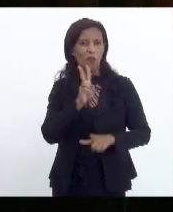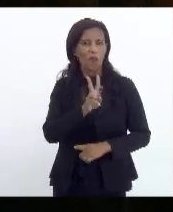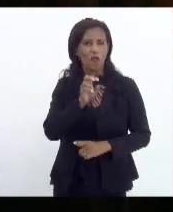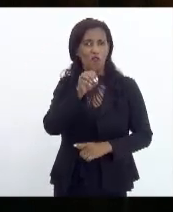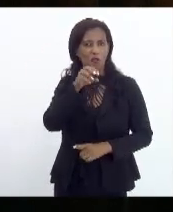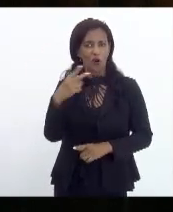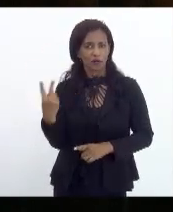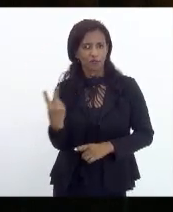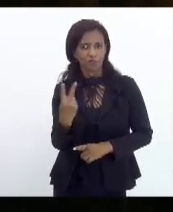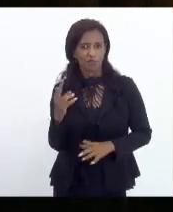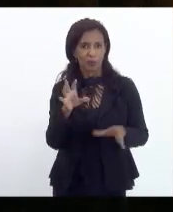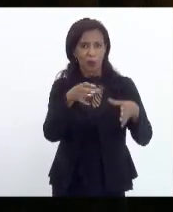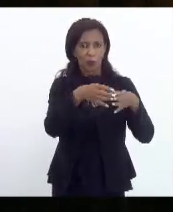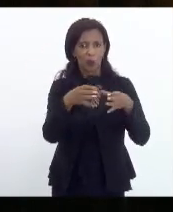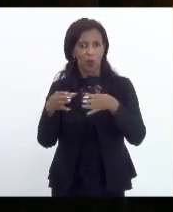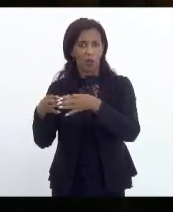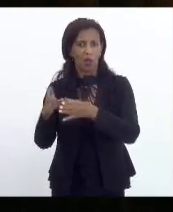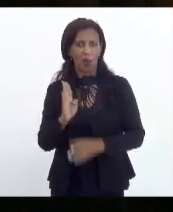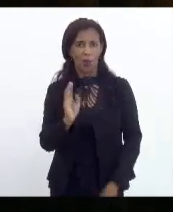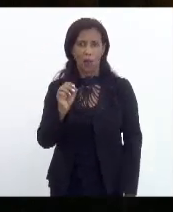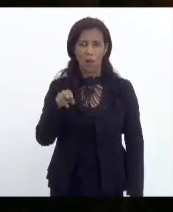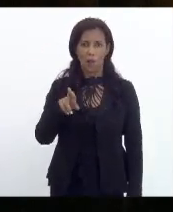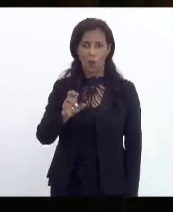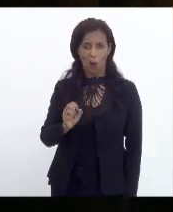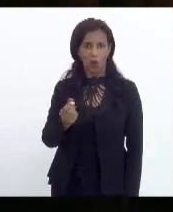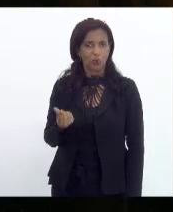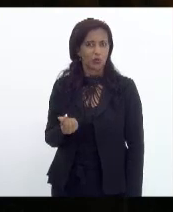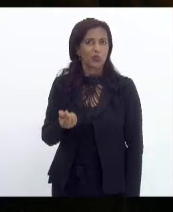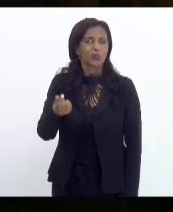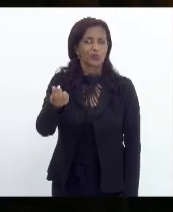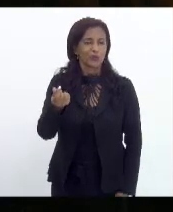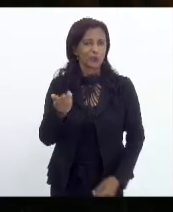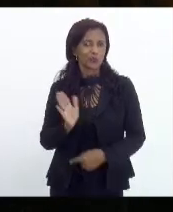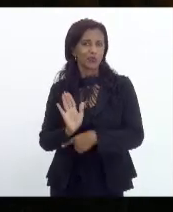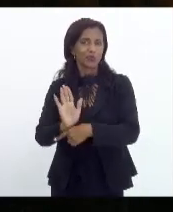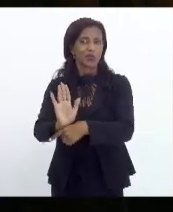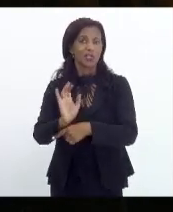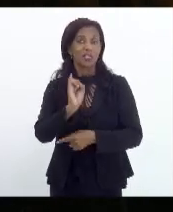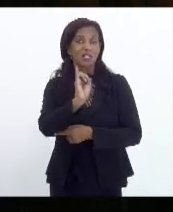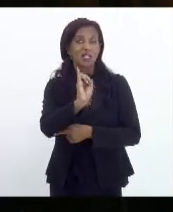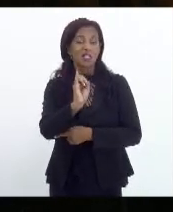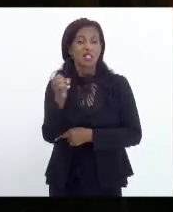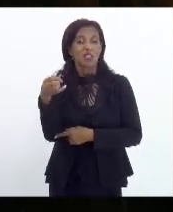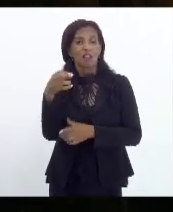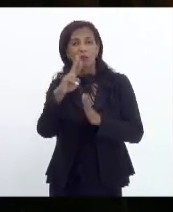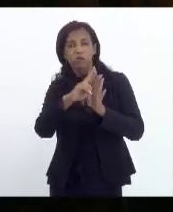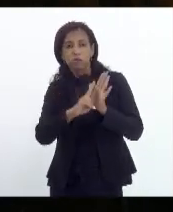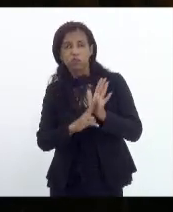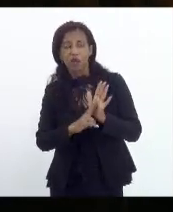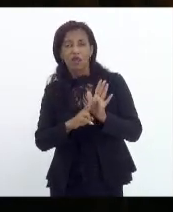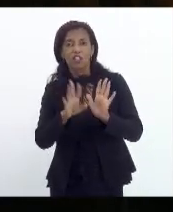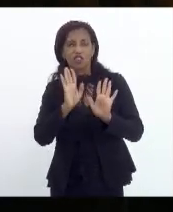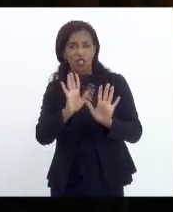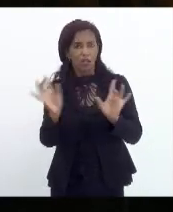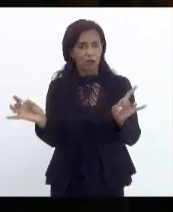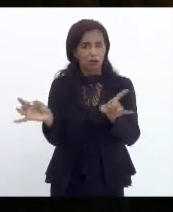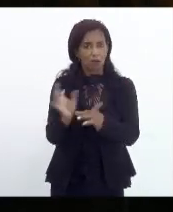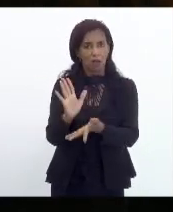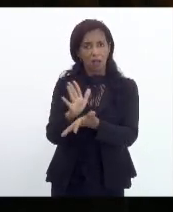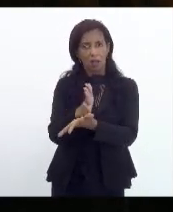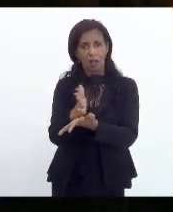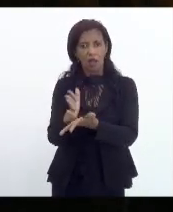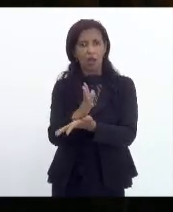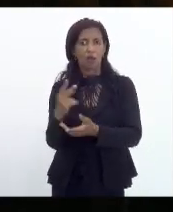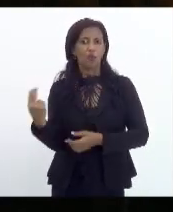desses dois grupos terão bônus financeiro e caso a norma já estivesse em vigor em alguns